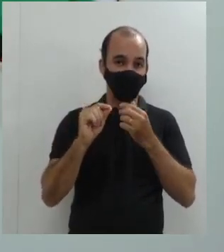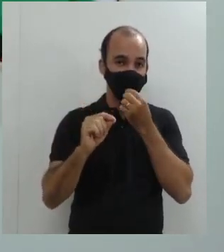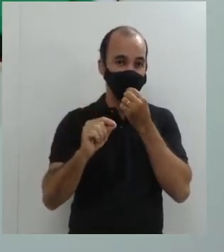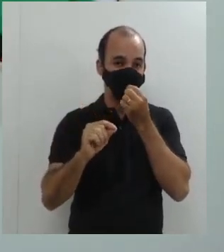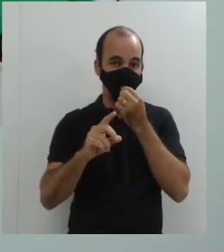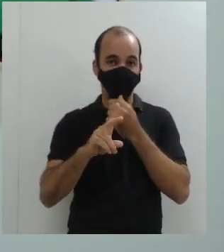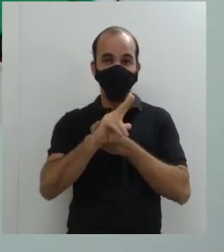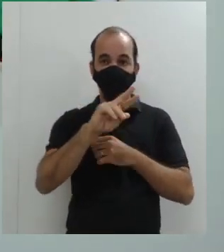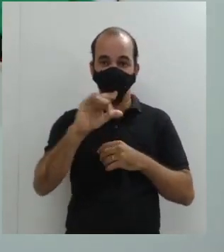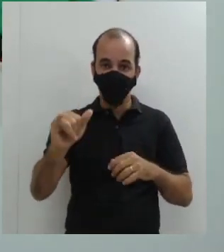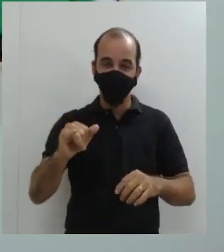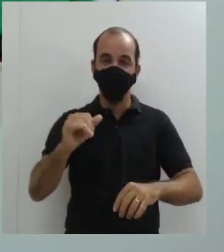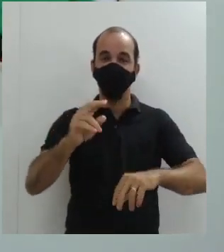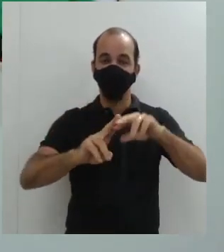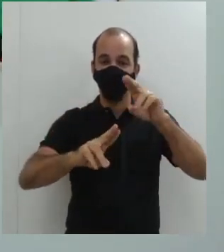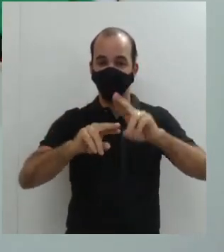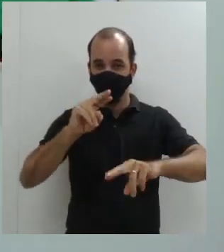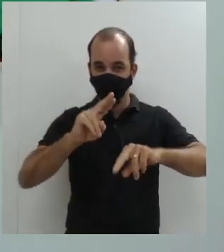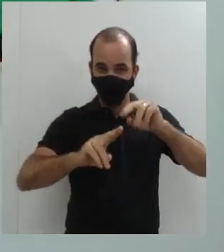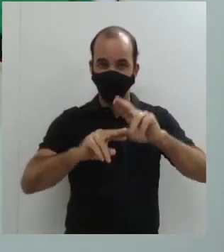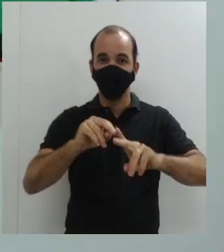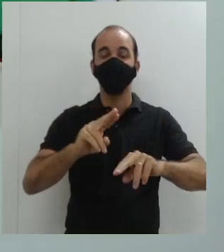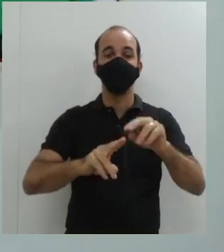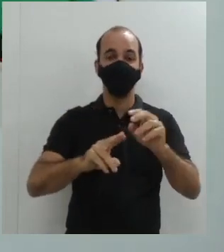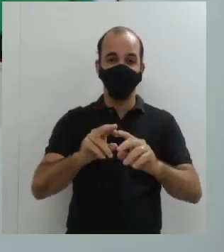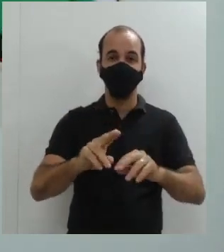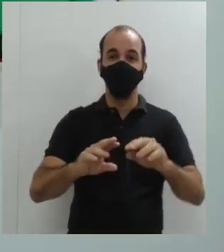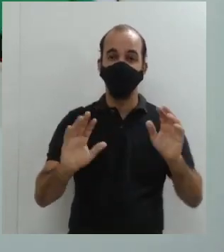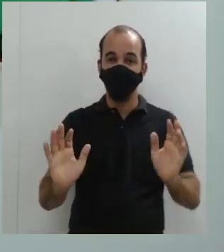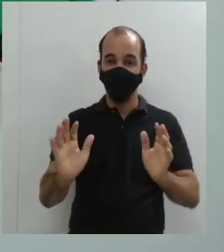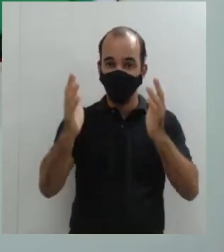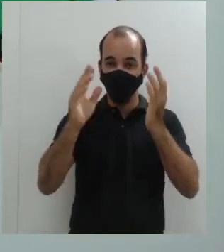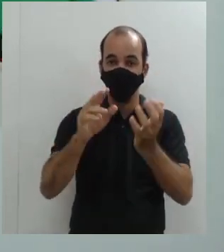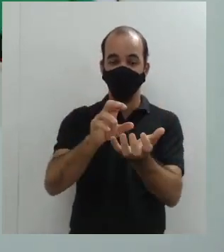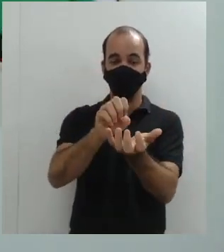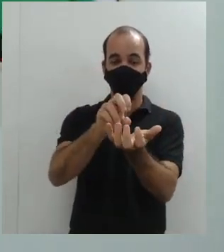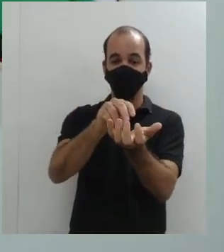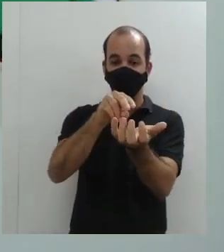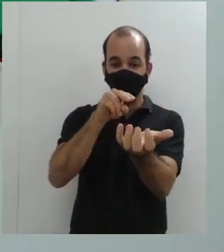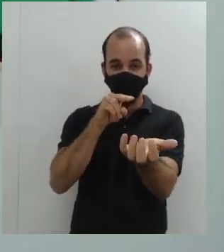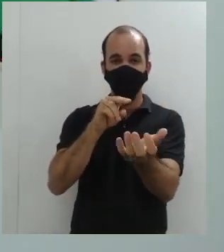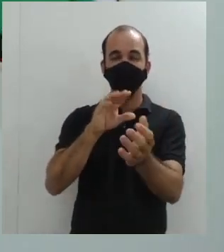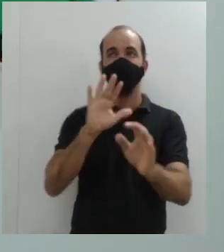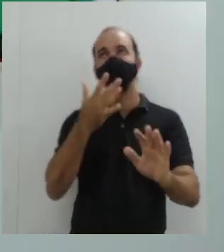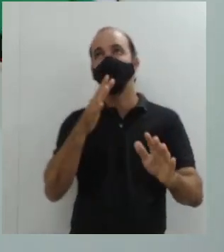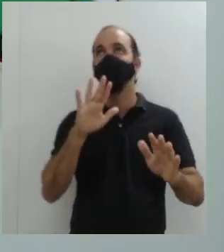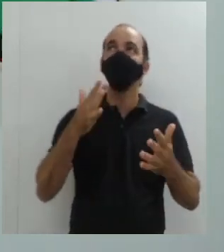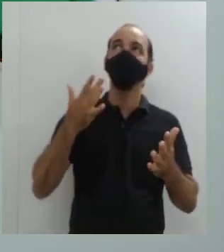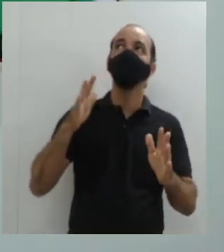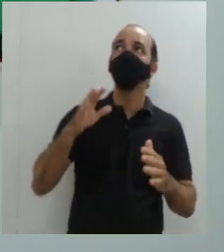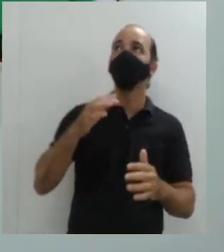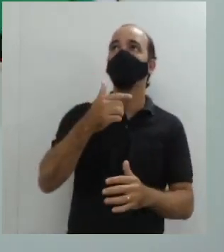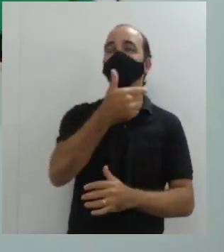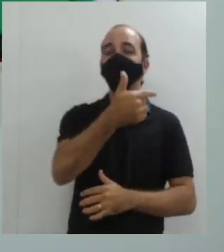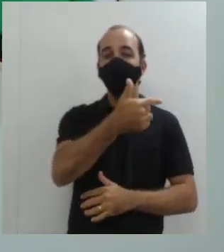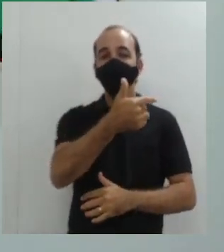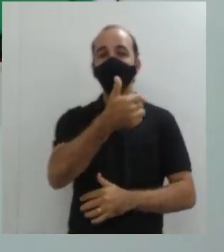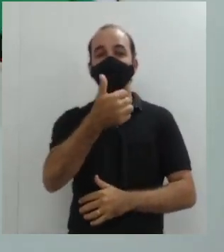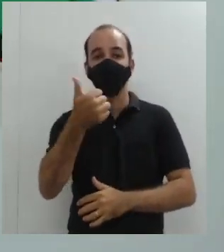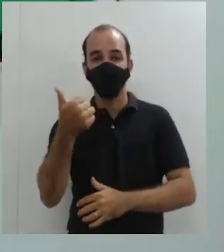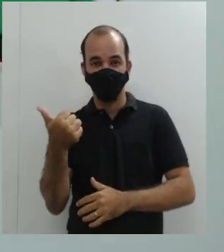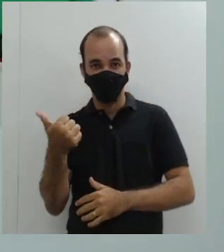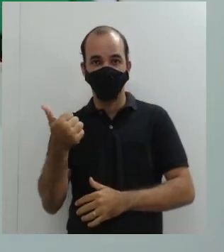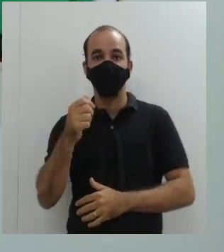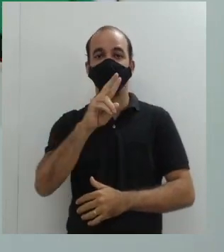João EducaPE. Não é isso aí? Breve, galera, se eu não me engano, dia 21 de junho,